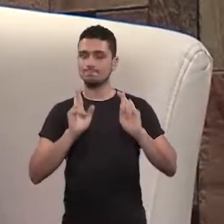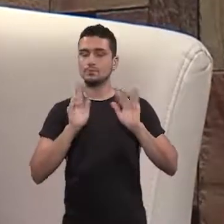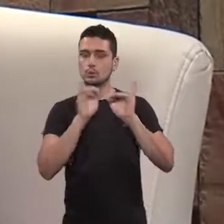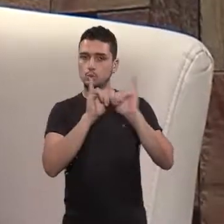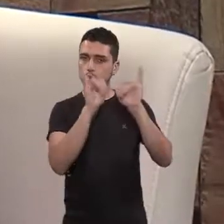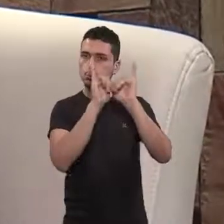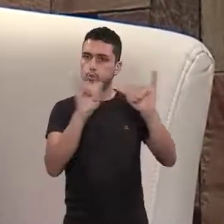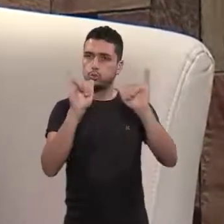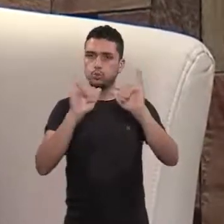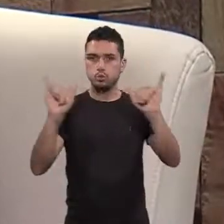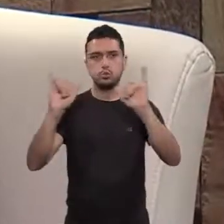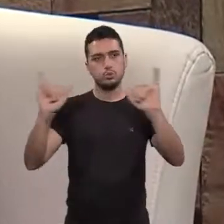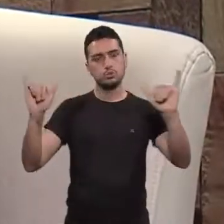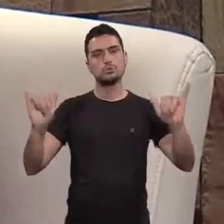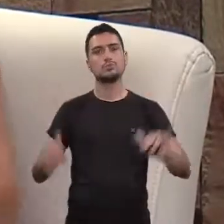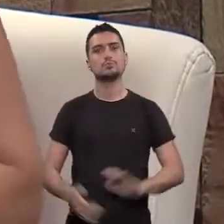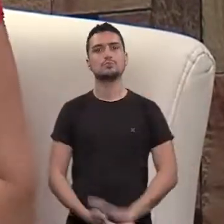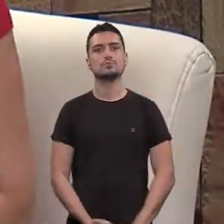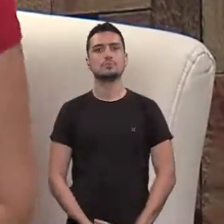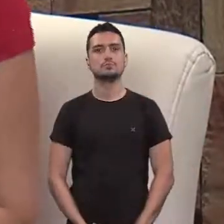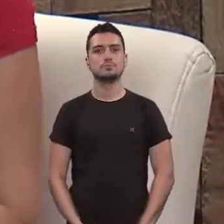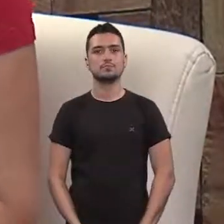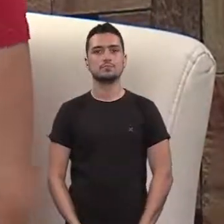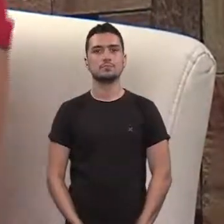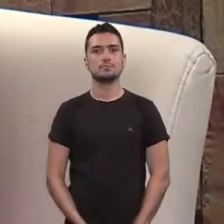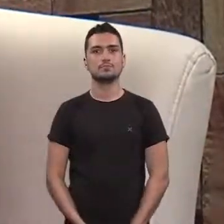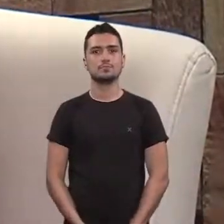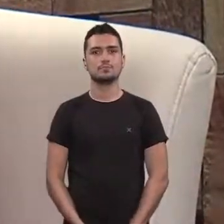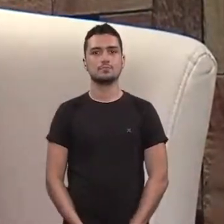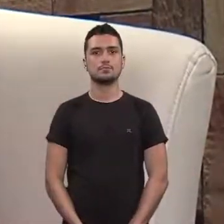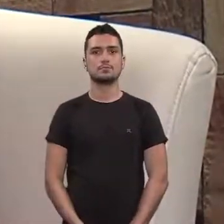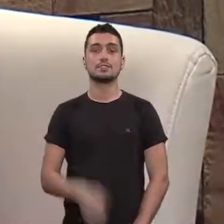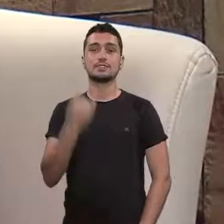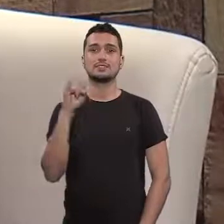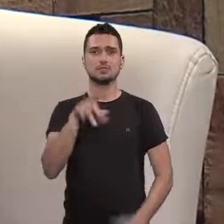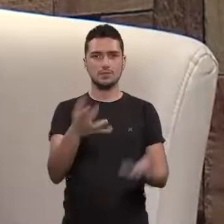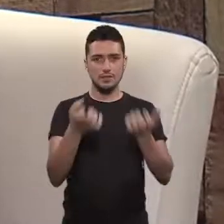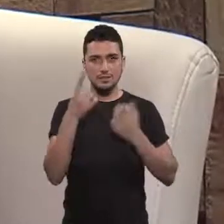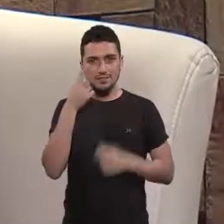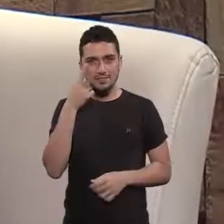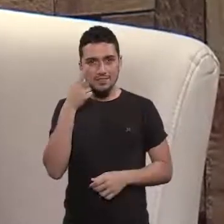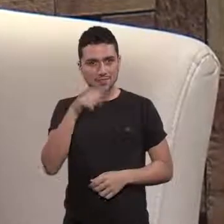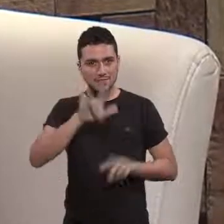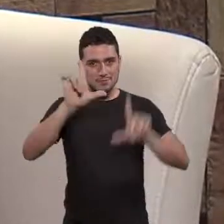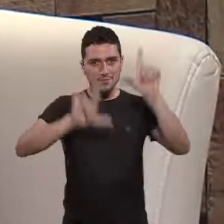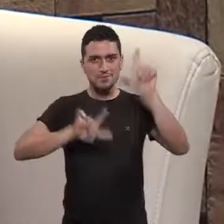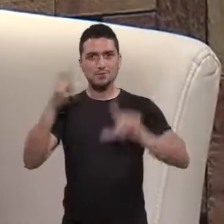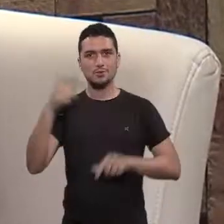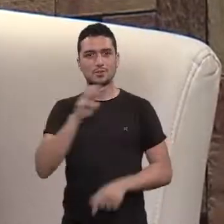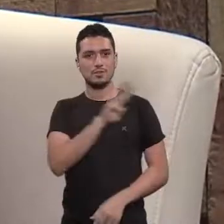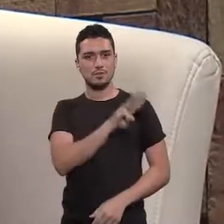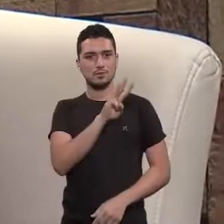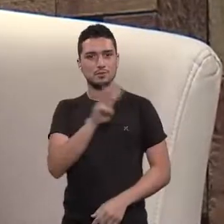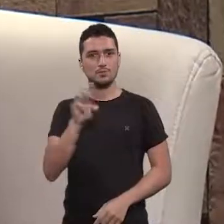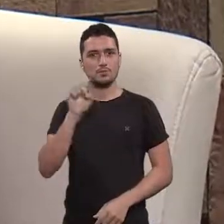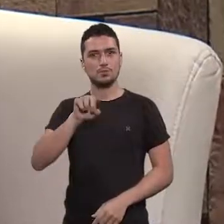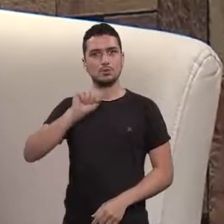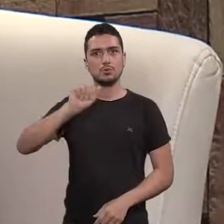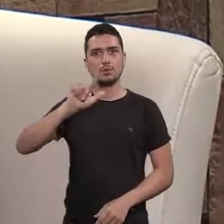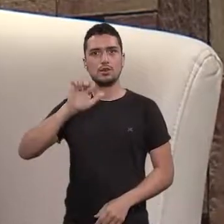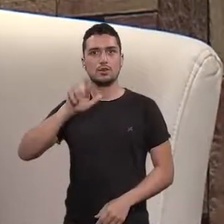essa tarefa adiante, difundindo essa prática. Ok, muito obrigado. Se você quiser rever esse programa, acesse